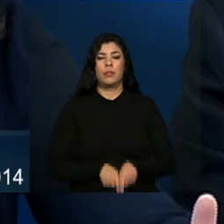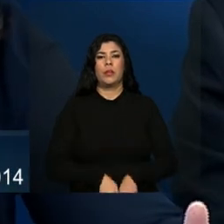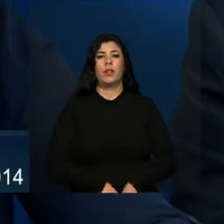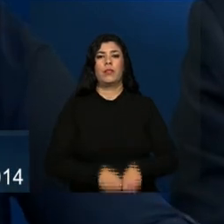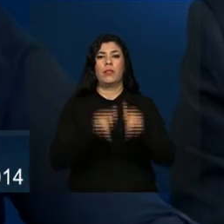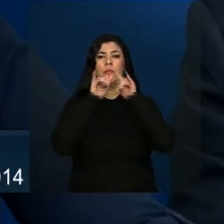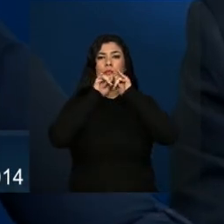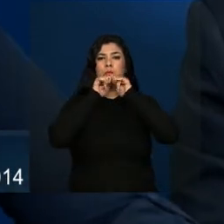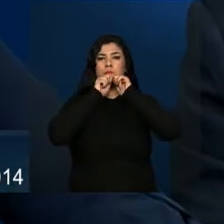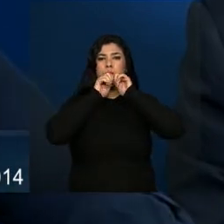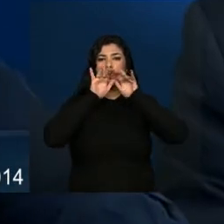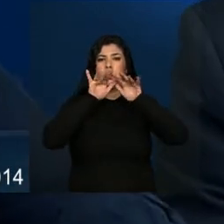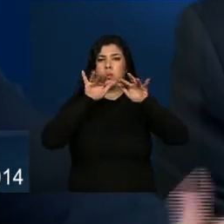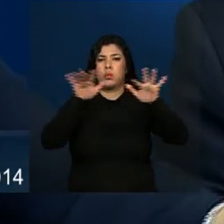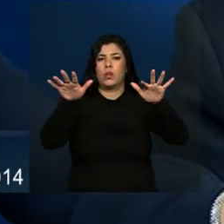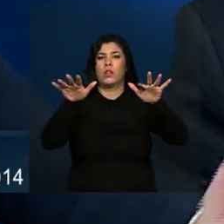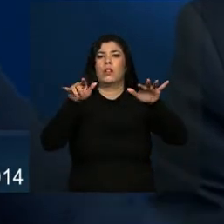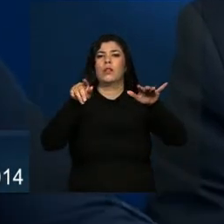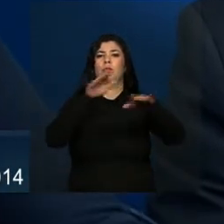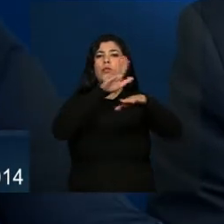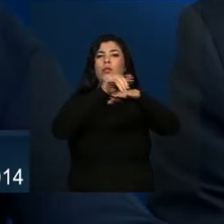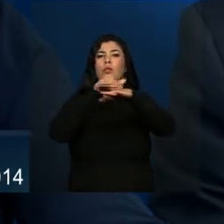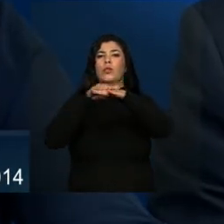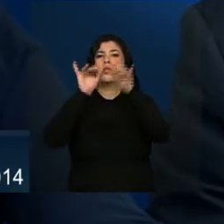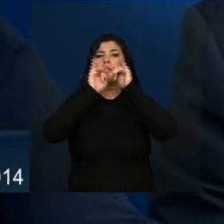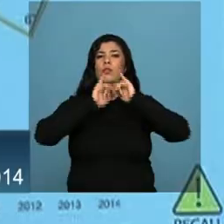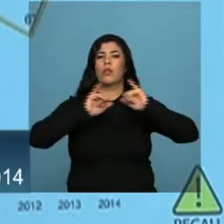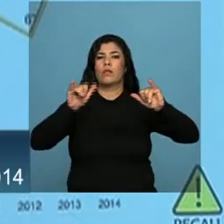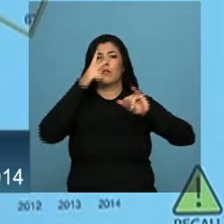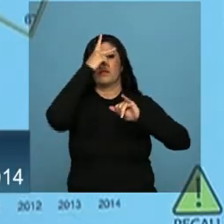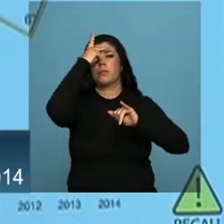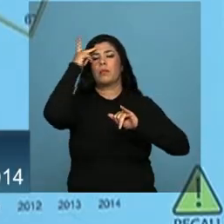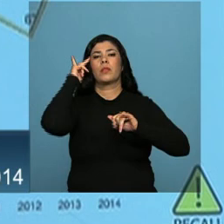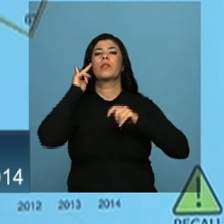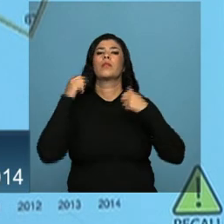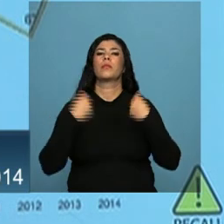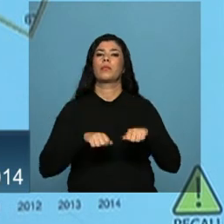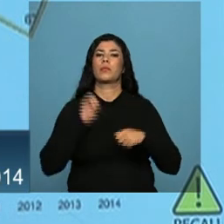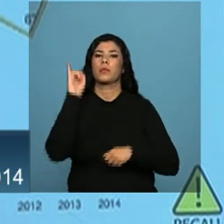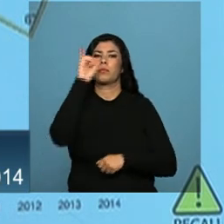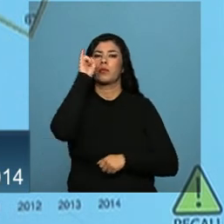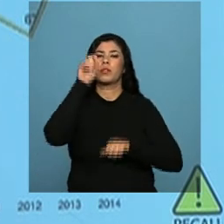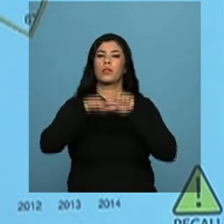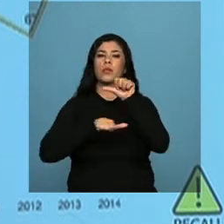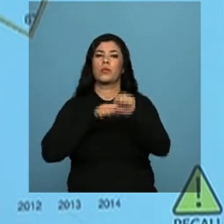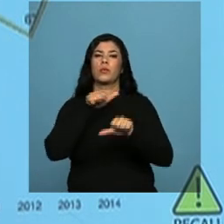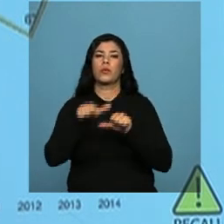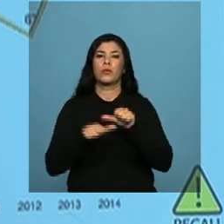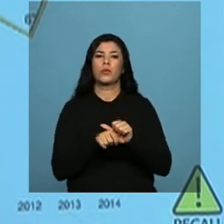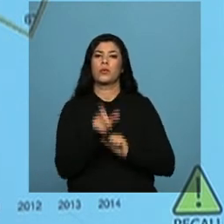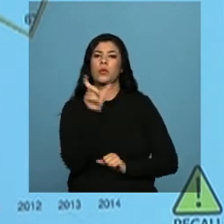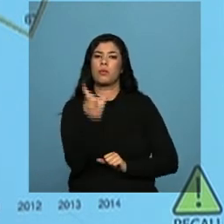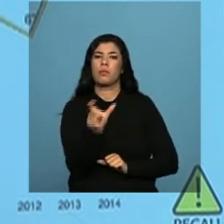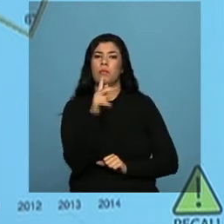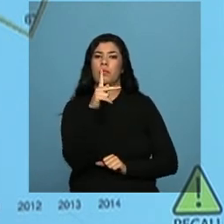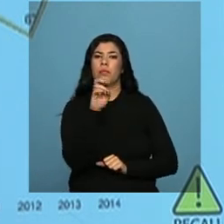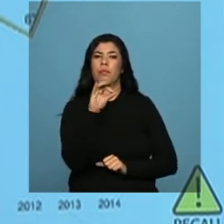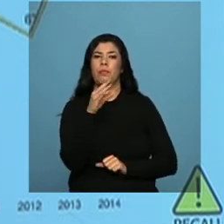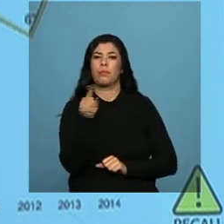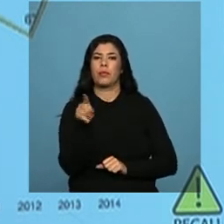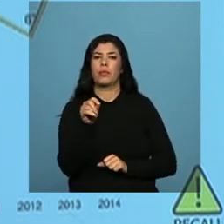Recall e campanha de chamamento nós tivemos também um aumento nos últimos anos é 2014